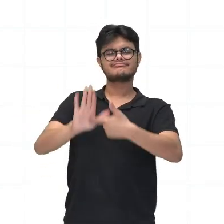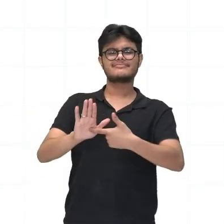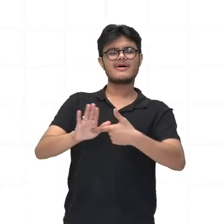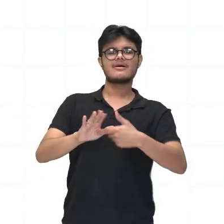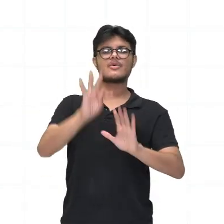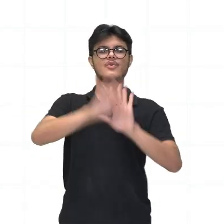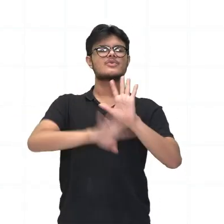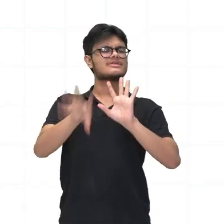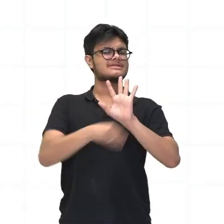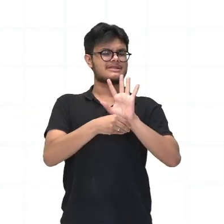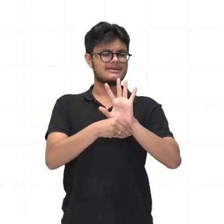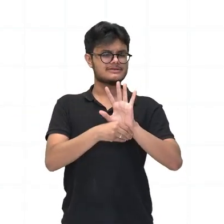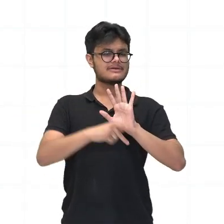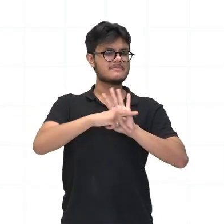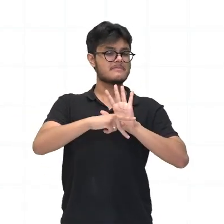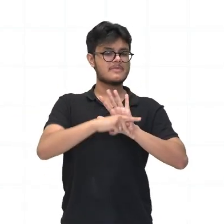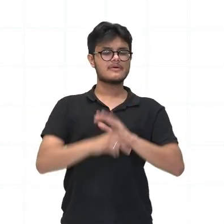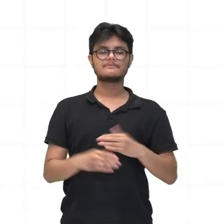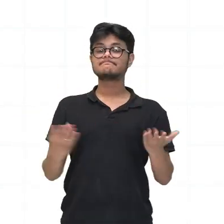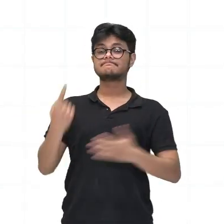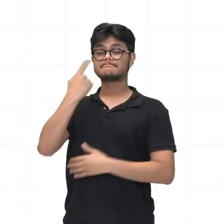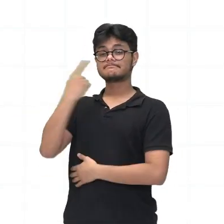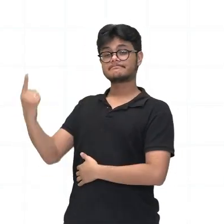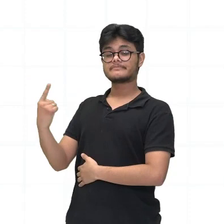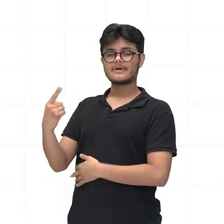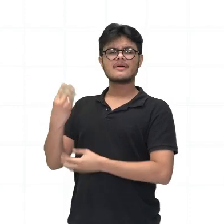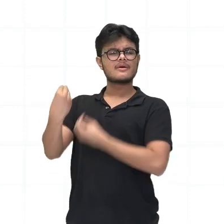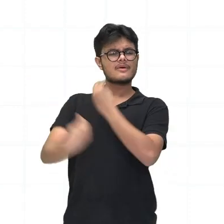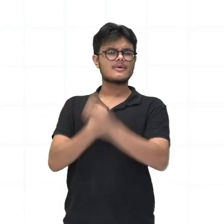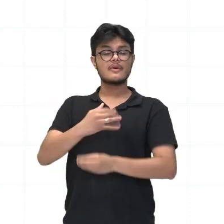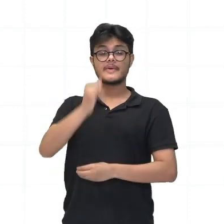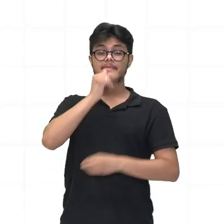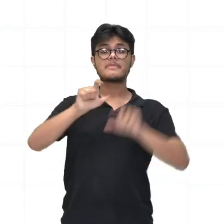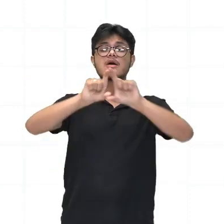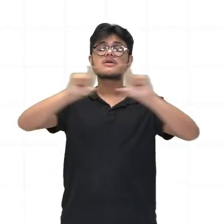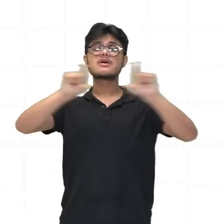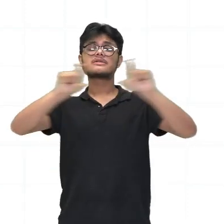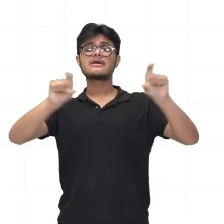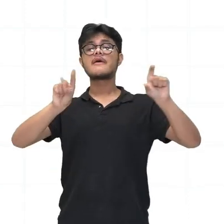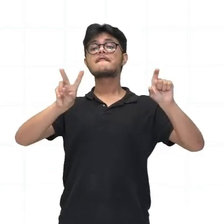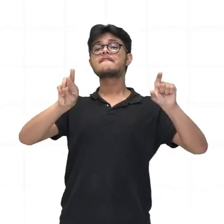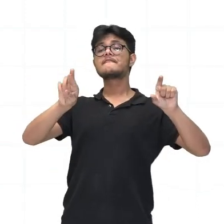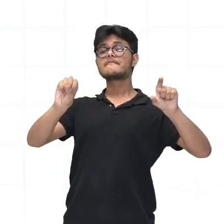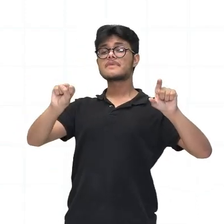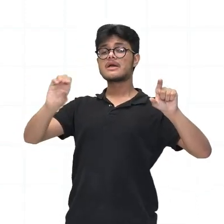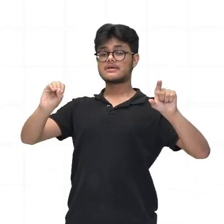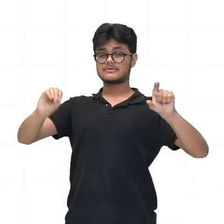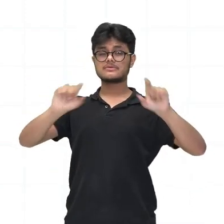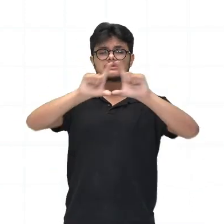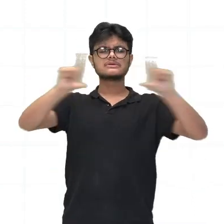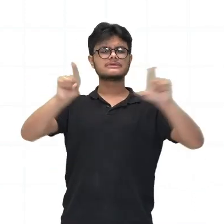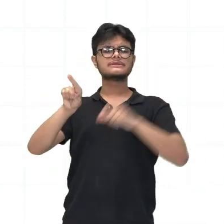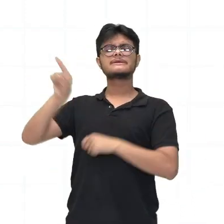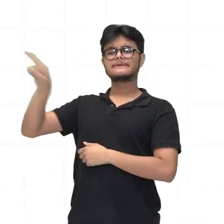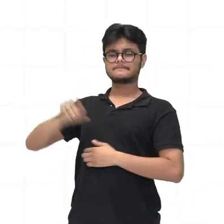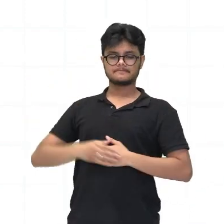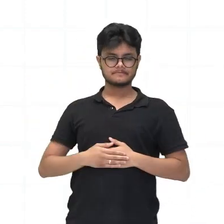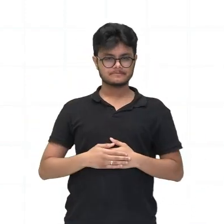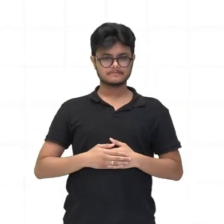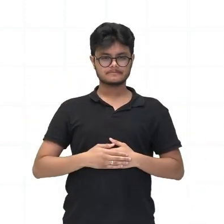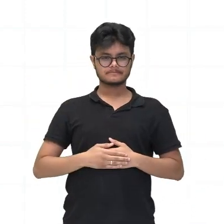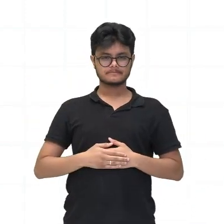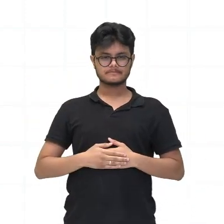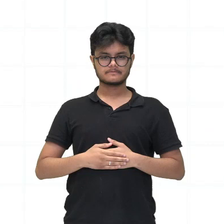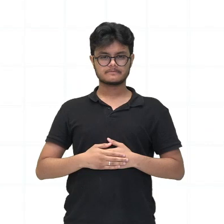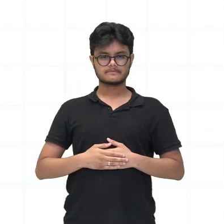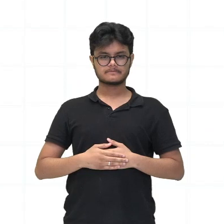composição deste segundo soneto? Então, olhem só, logo no começo dos primeiros versos, nós temos aí: se na pedra acordo estrelas com